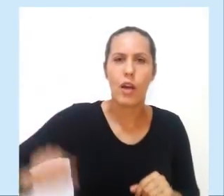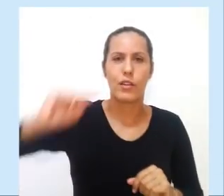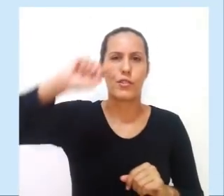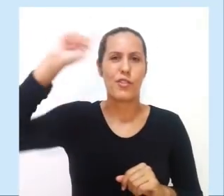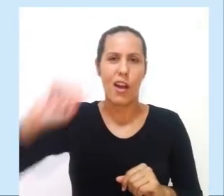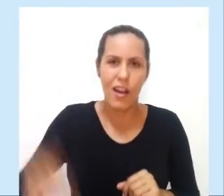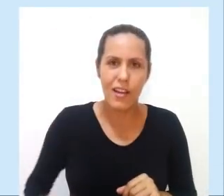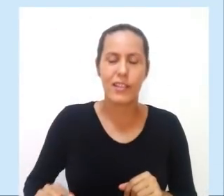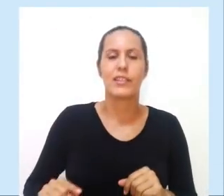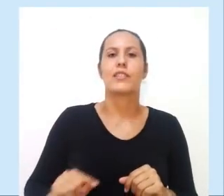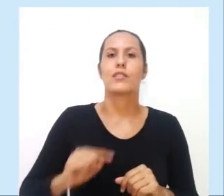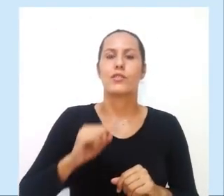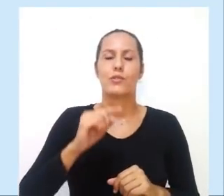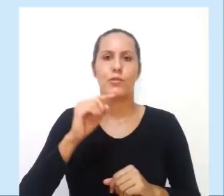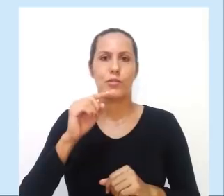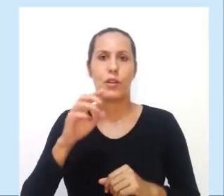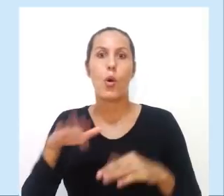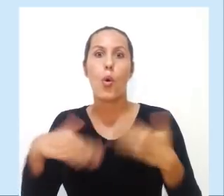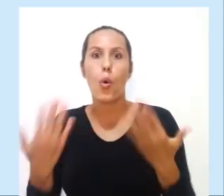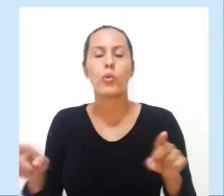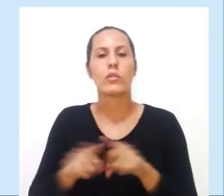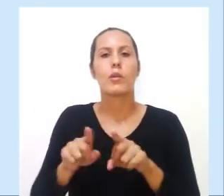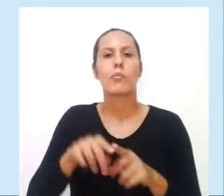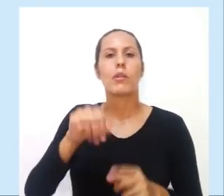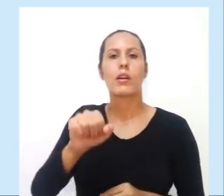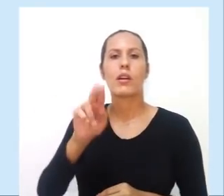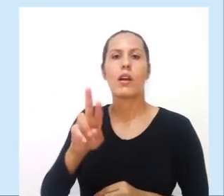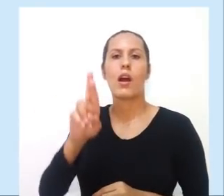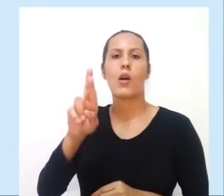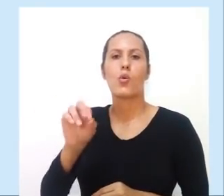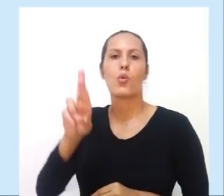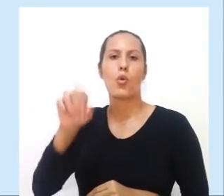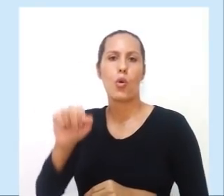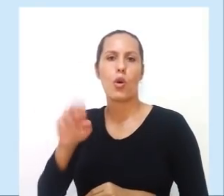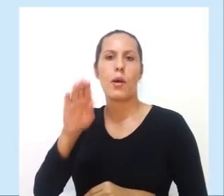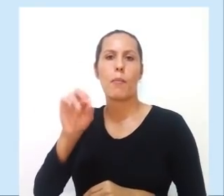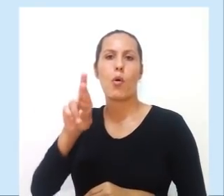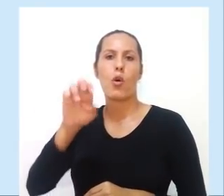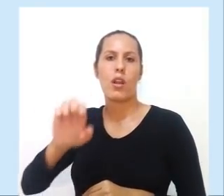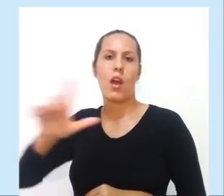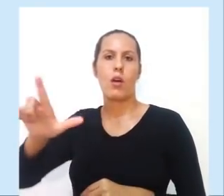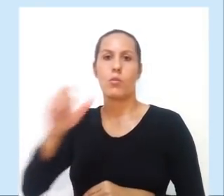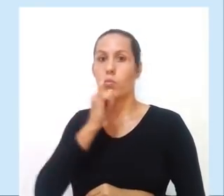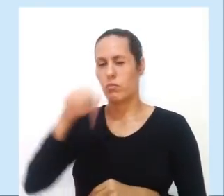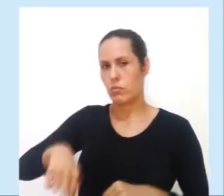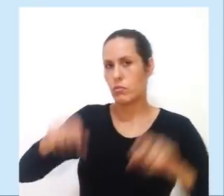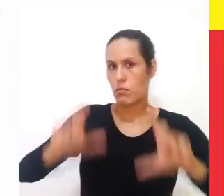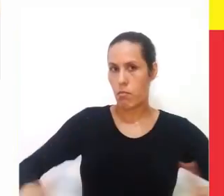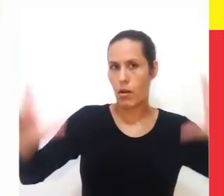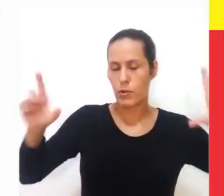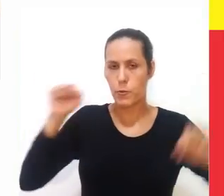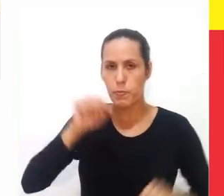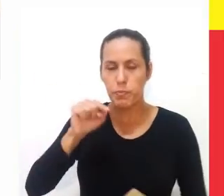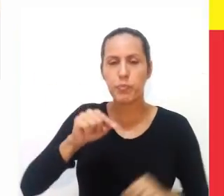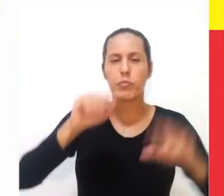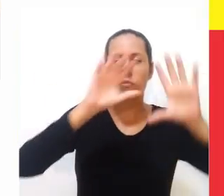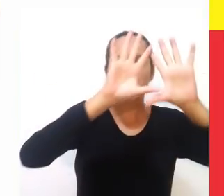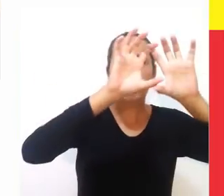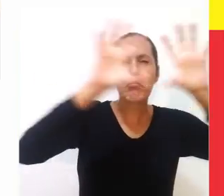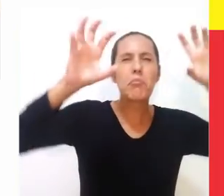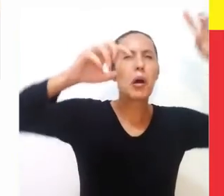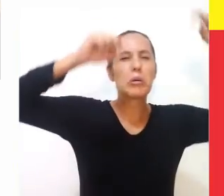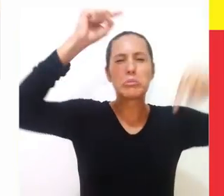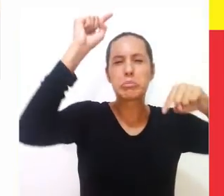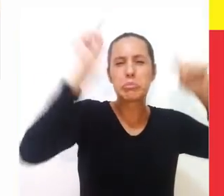A tempestade, raios elétricos, ou como a aurora boreal. Então, vamos lá. Você vê aí na figura